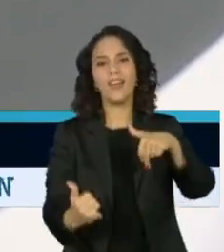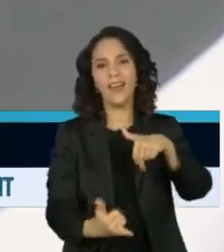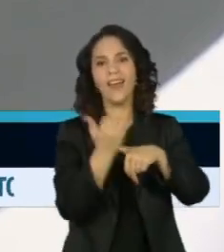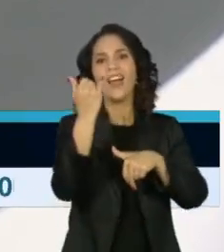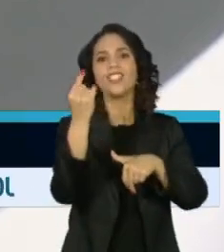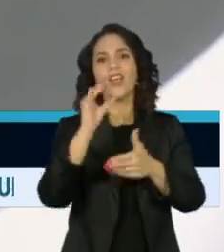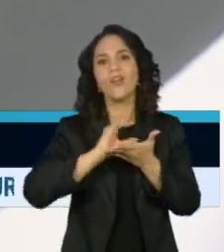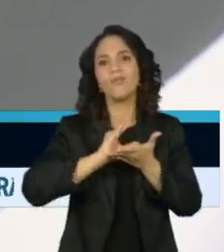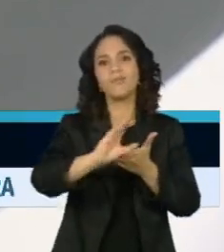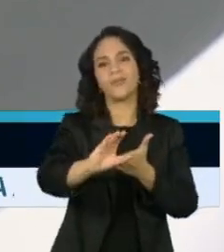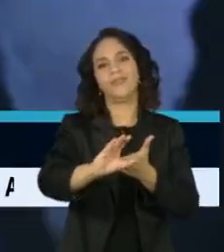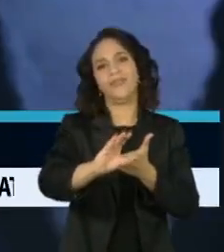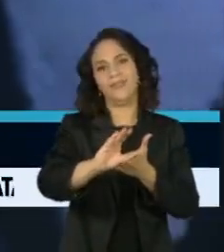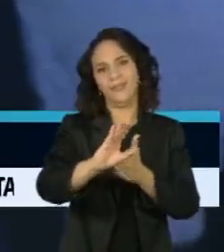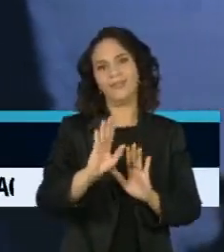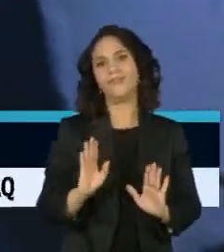da ocorrência